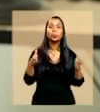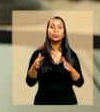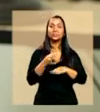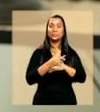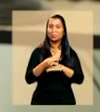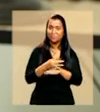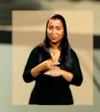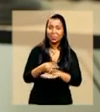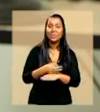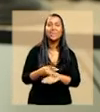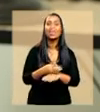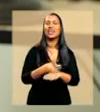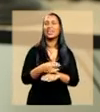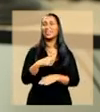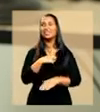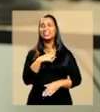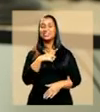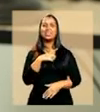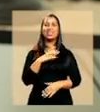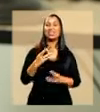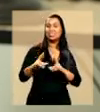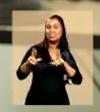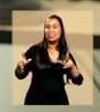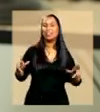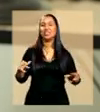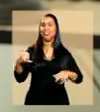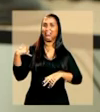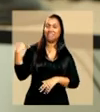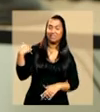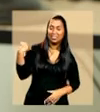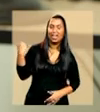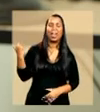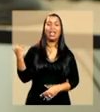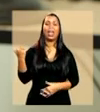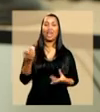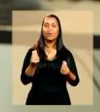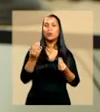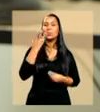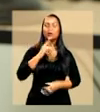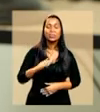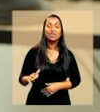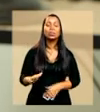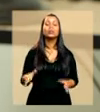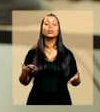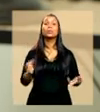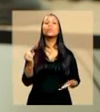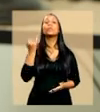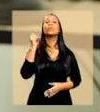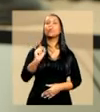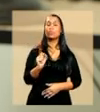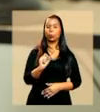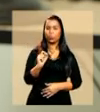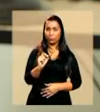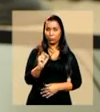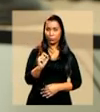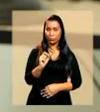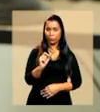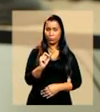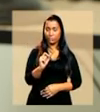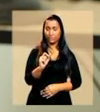período de férias, né, reúne aí, né, diversas idades, né, várias crianças. O que é importante,